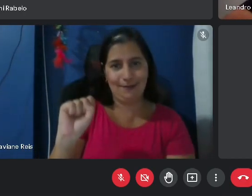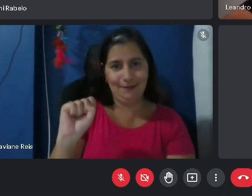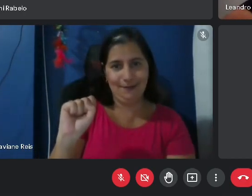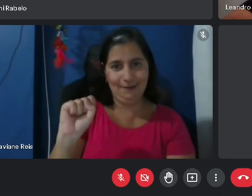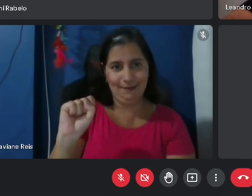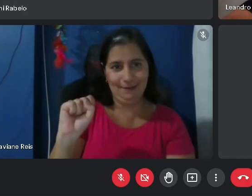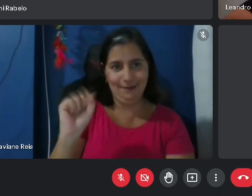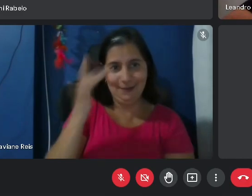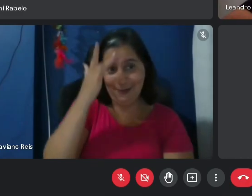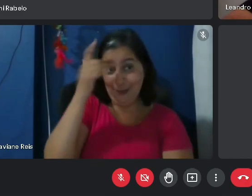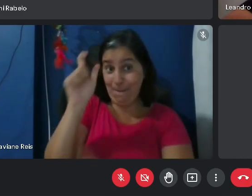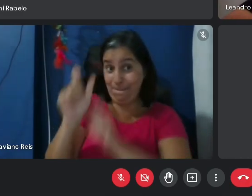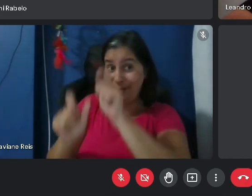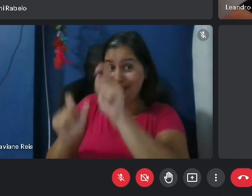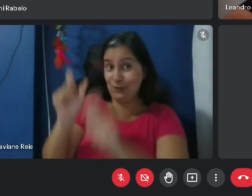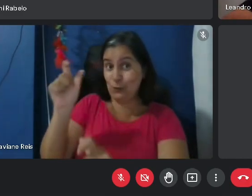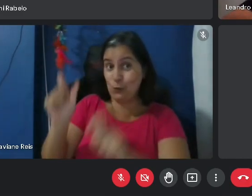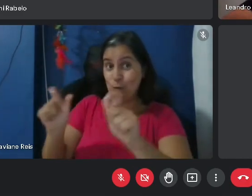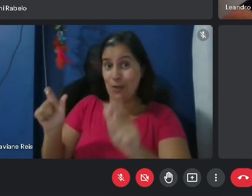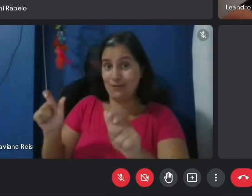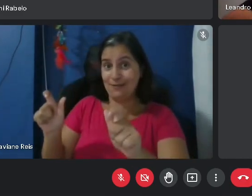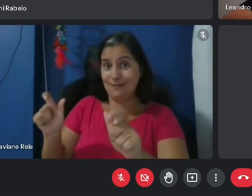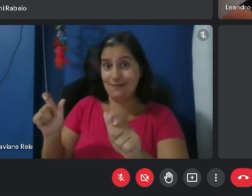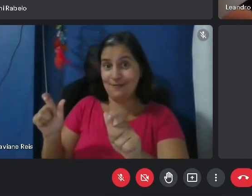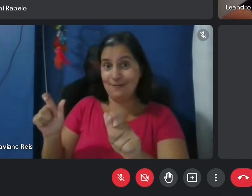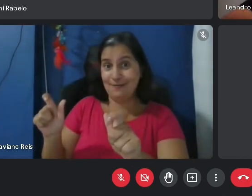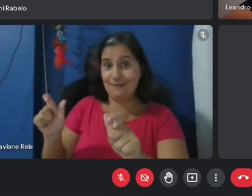nas classes inclusivas,